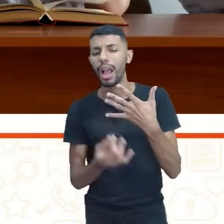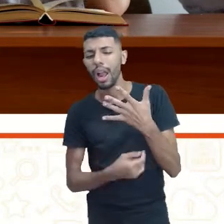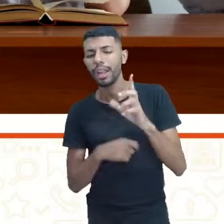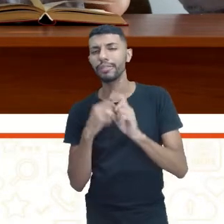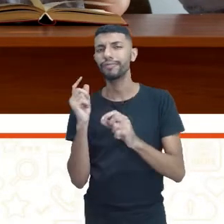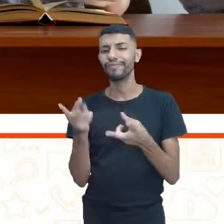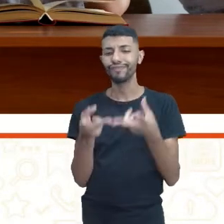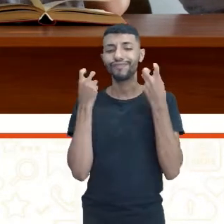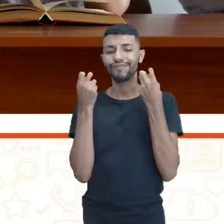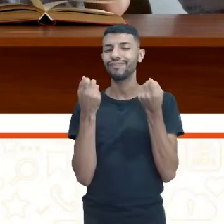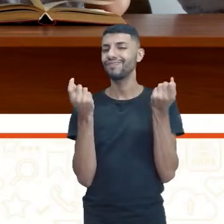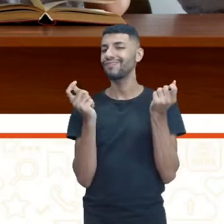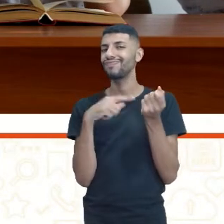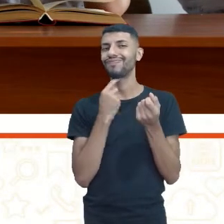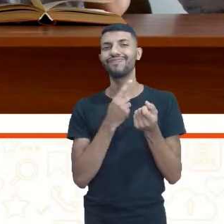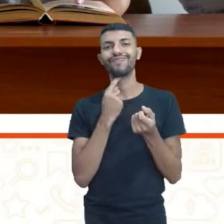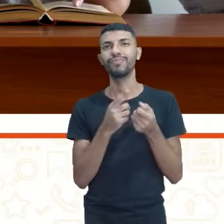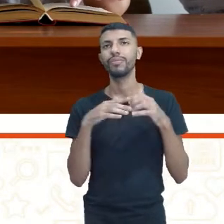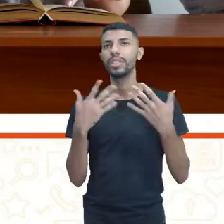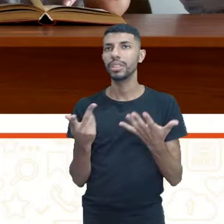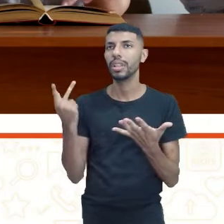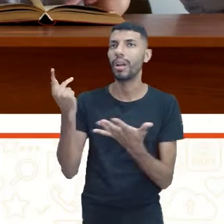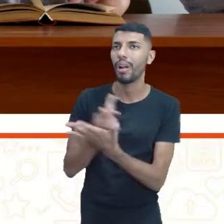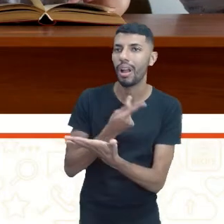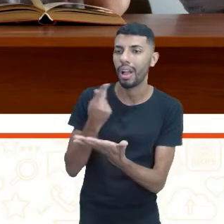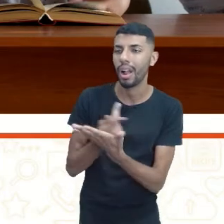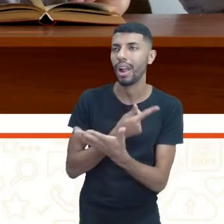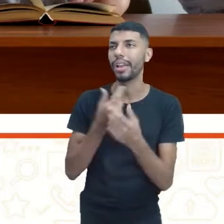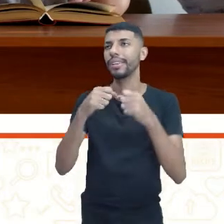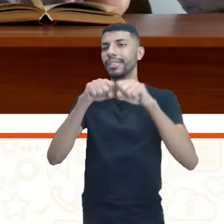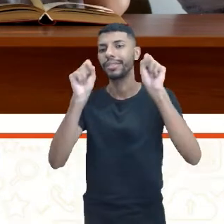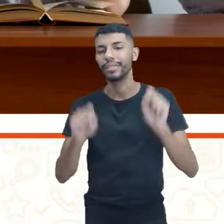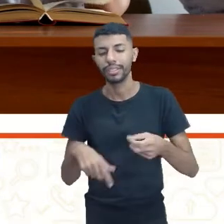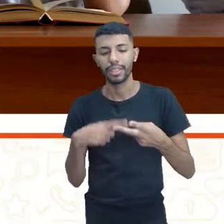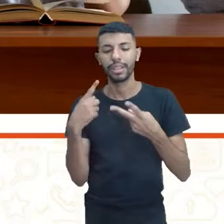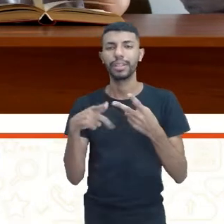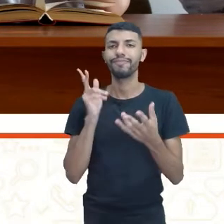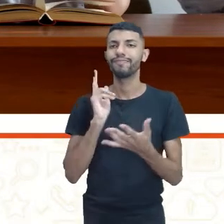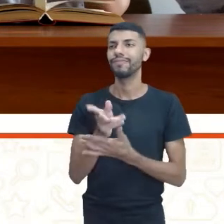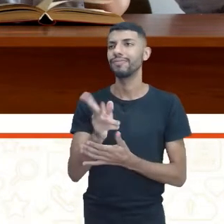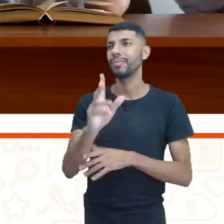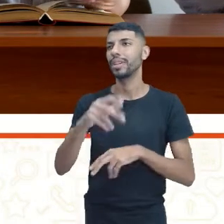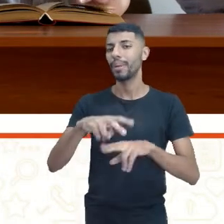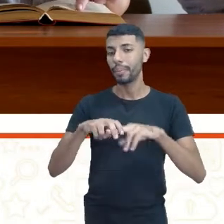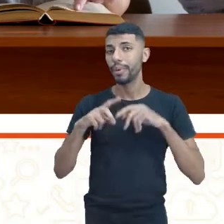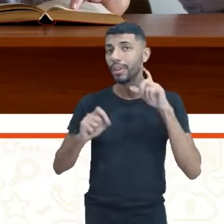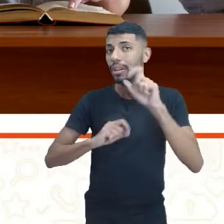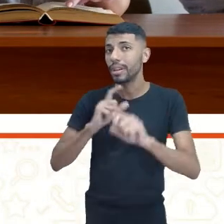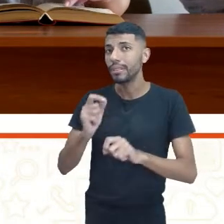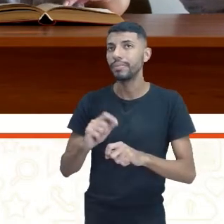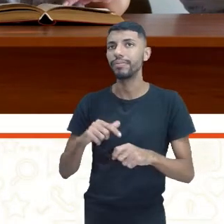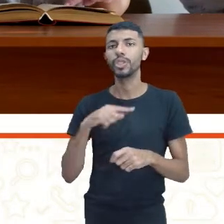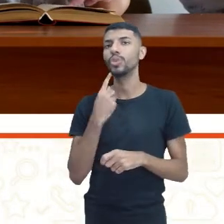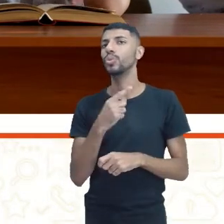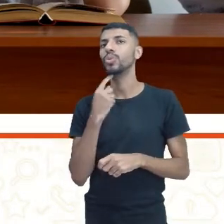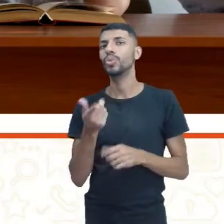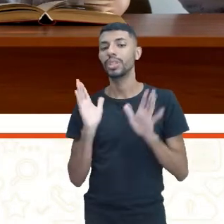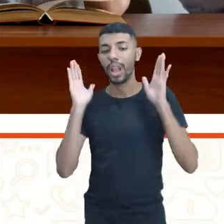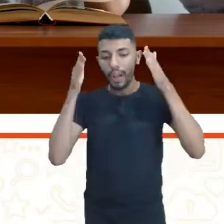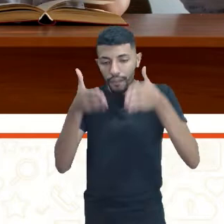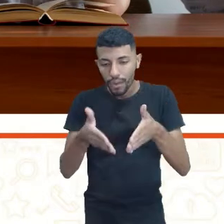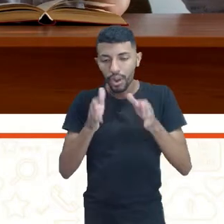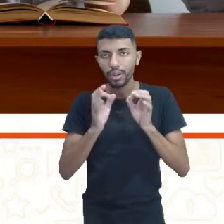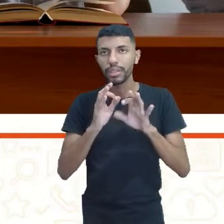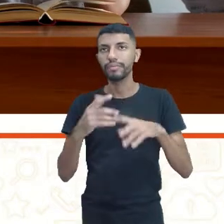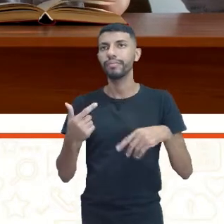são percebidos. Então, ele comete erros sistemáticos, frequentes, justamente porque ele não consegue se concentrar, ele